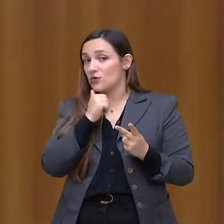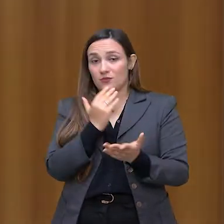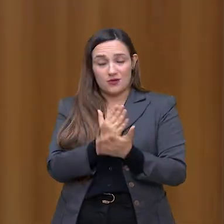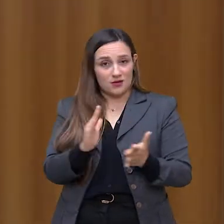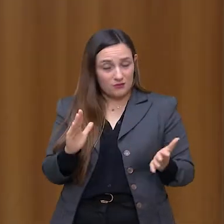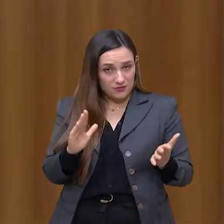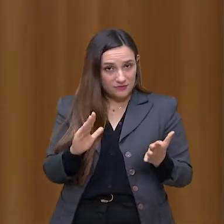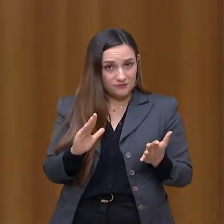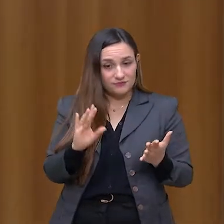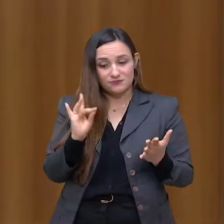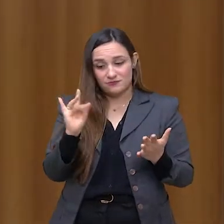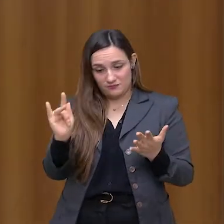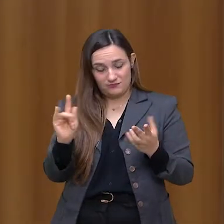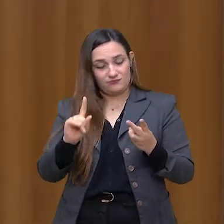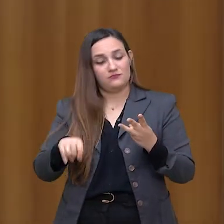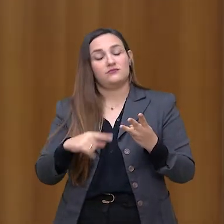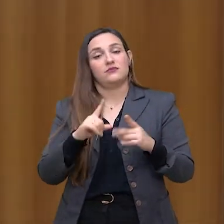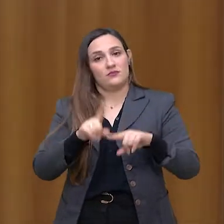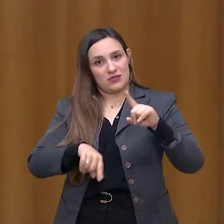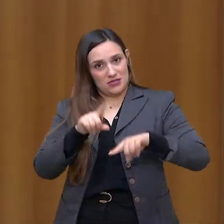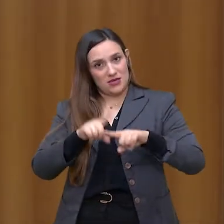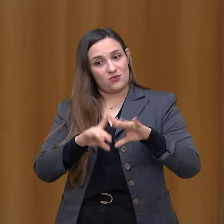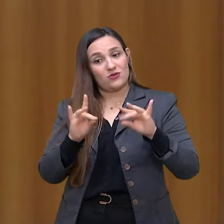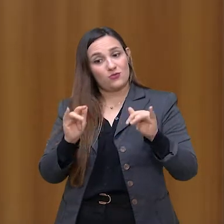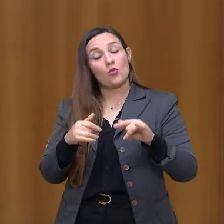na capacidade dele, no tempo